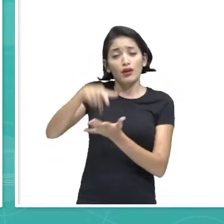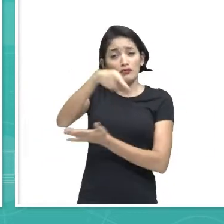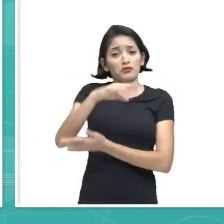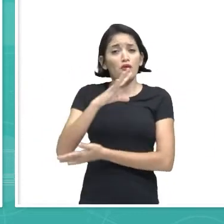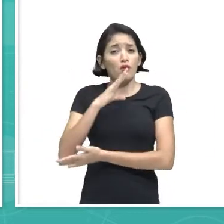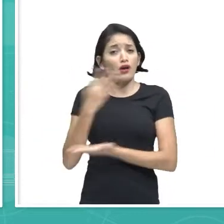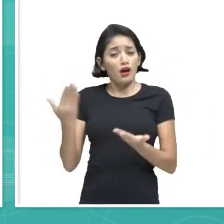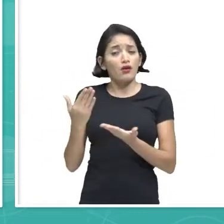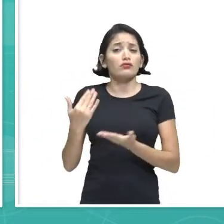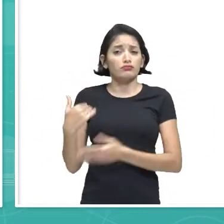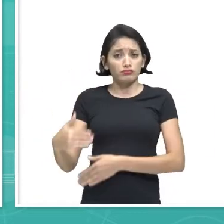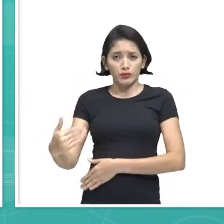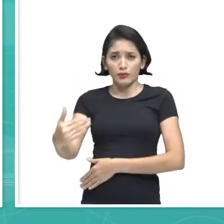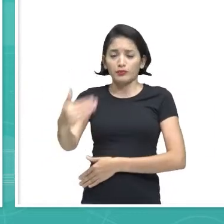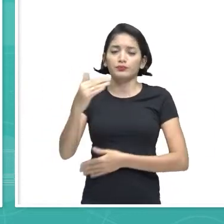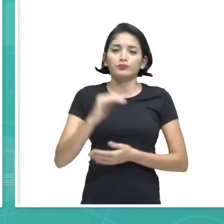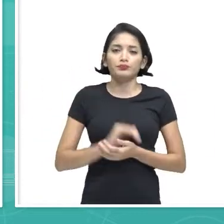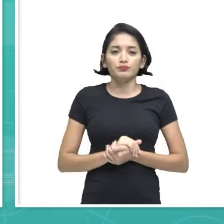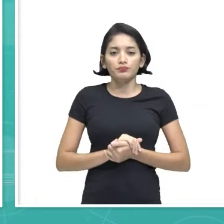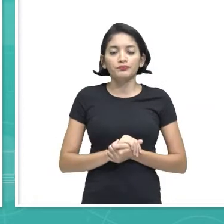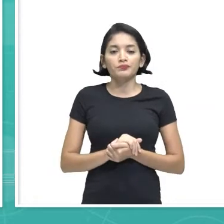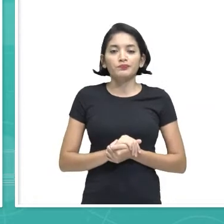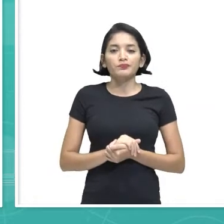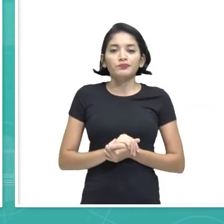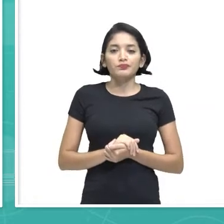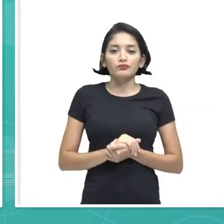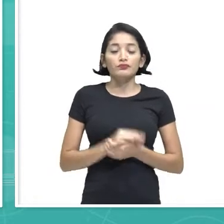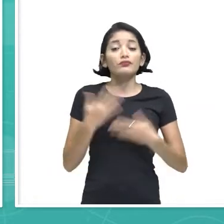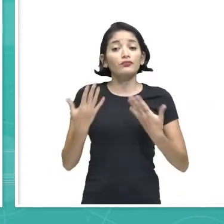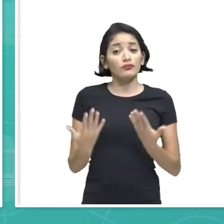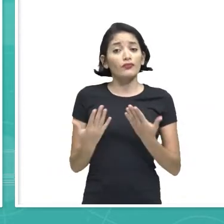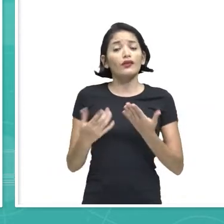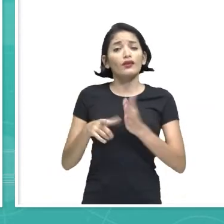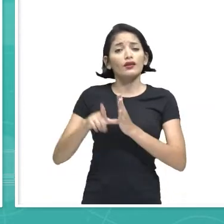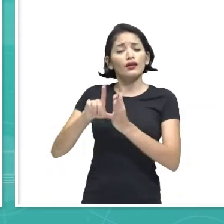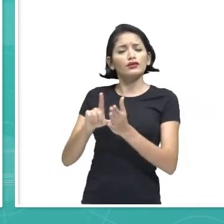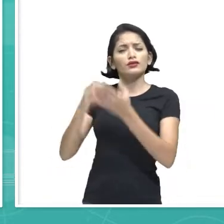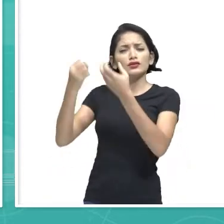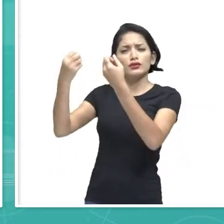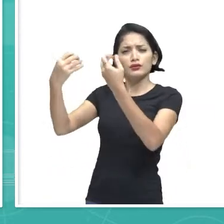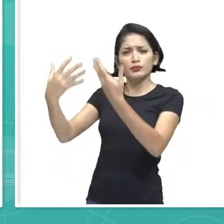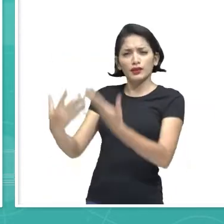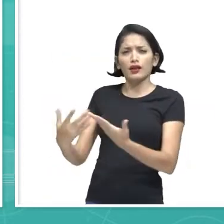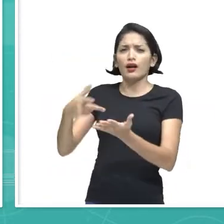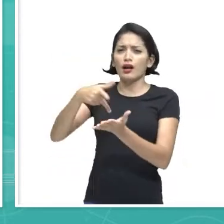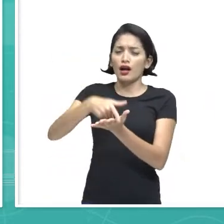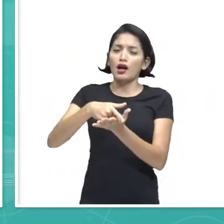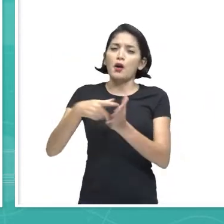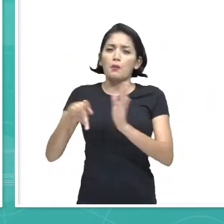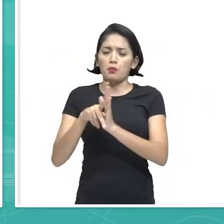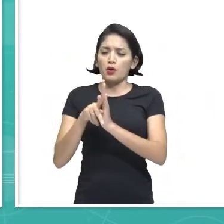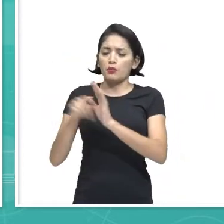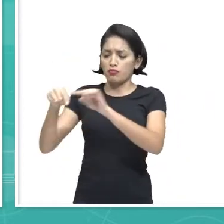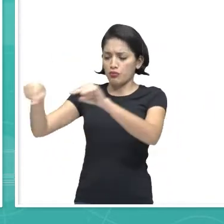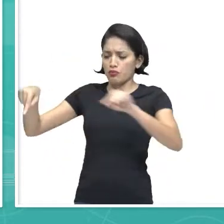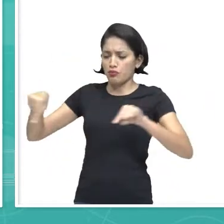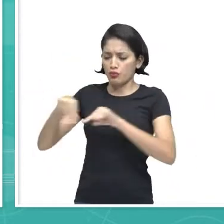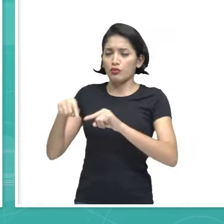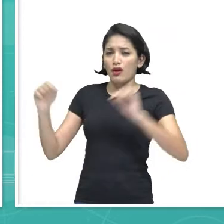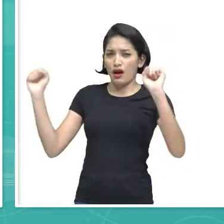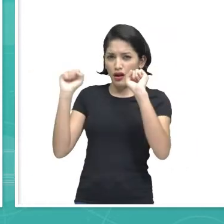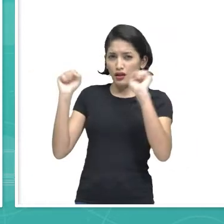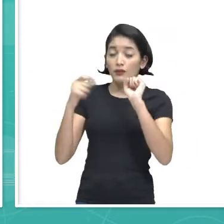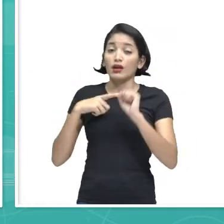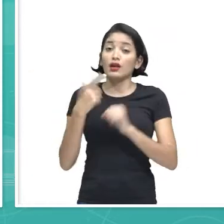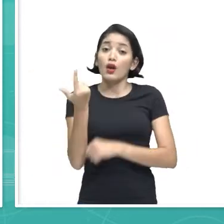conhecer na nossa aula de hoje, tá? Bom, antes de falar sobre a ginástica de academia, eu quero apresentar